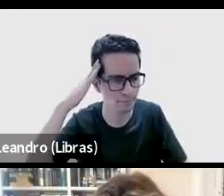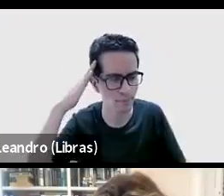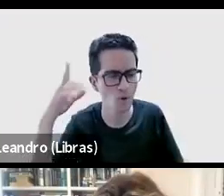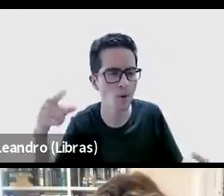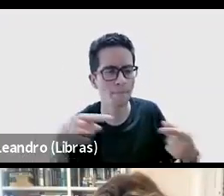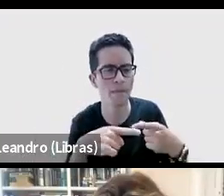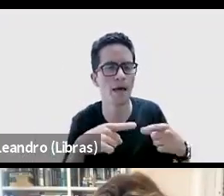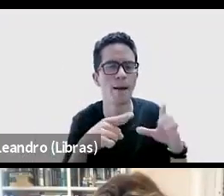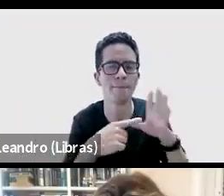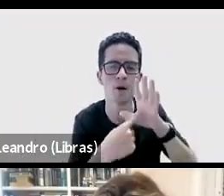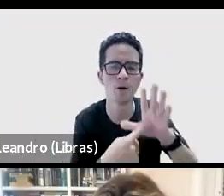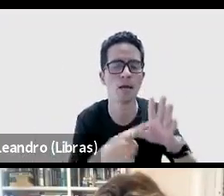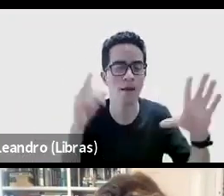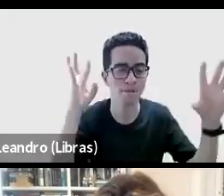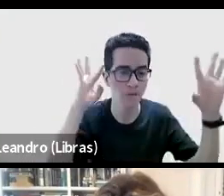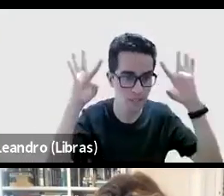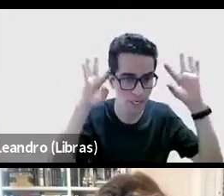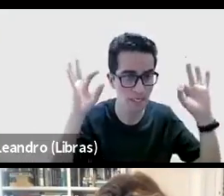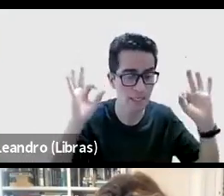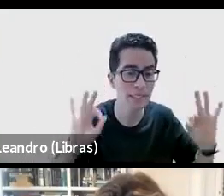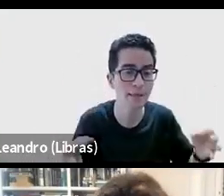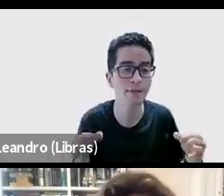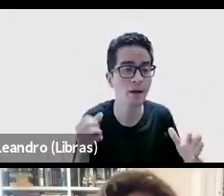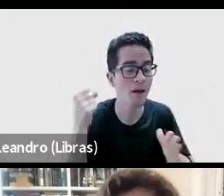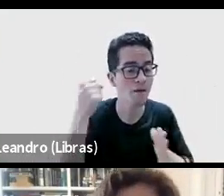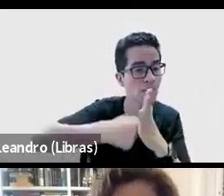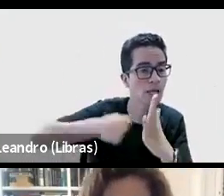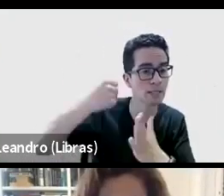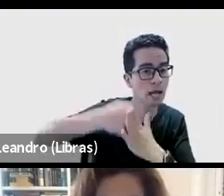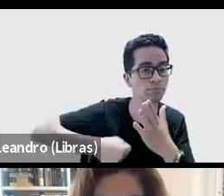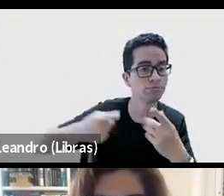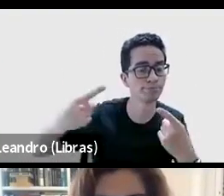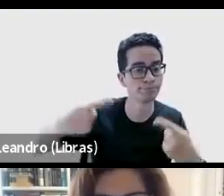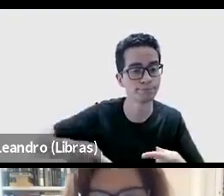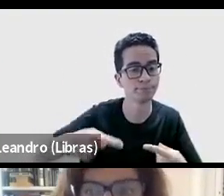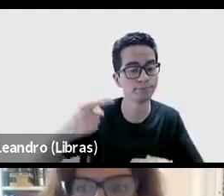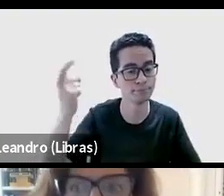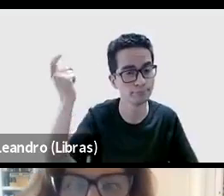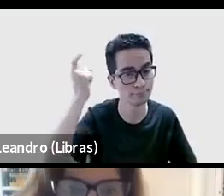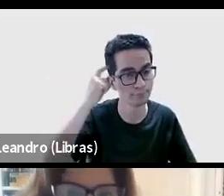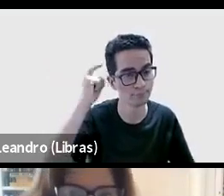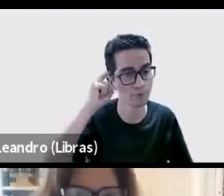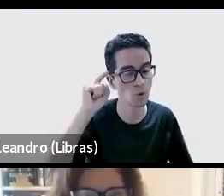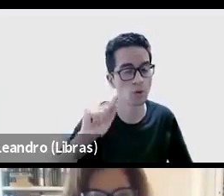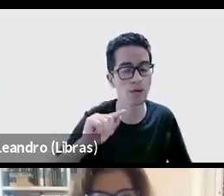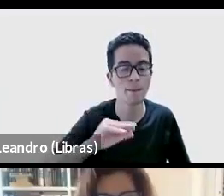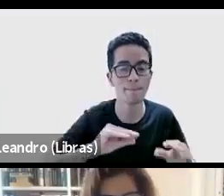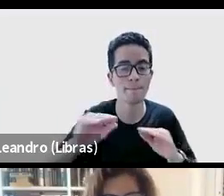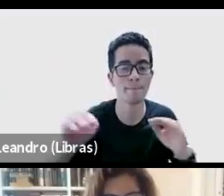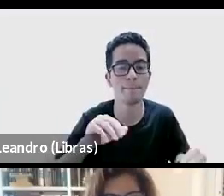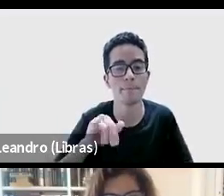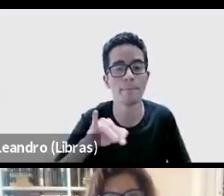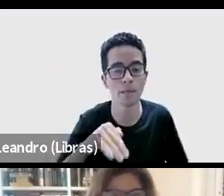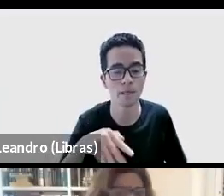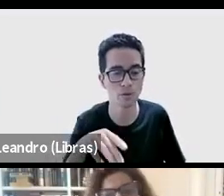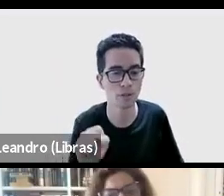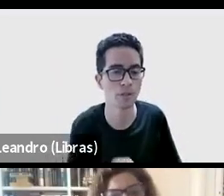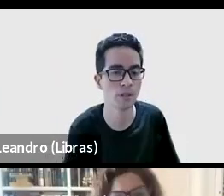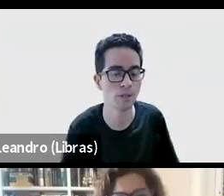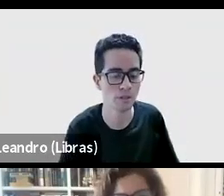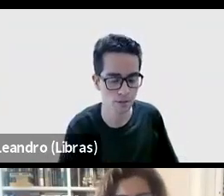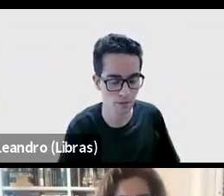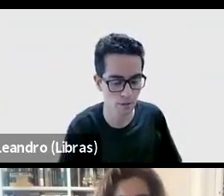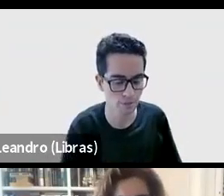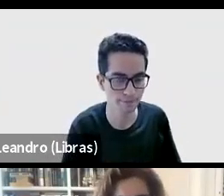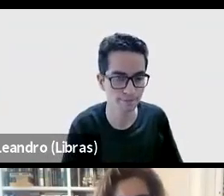Quais são os problemas que a gente precisa enfrentar, né? E até foi um pouco isso, assim, a questão das migrações, né? Eu tentei de várias